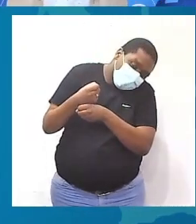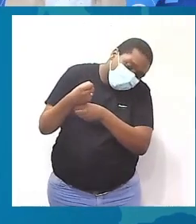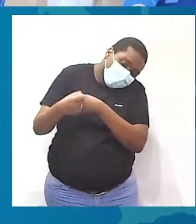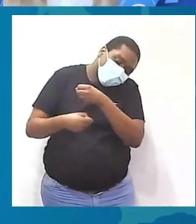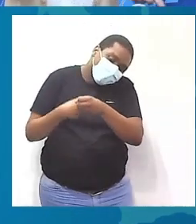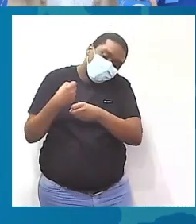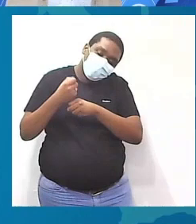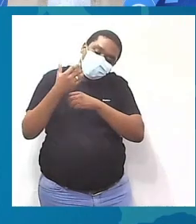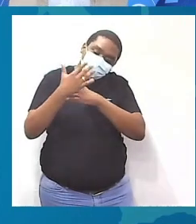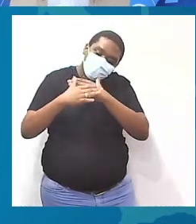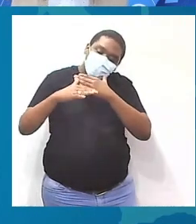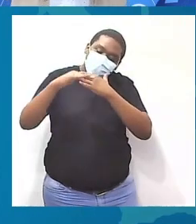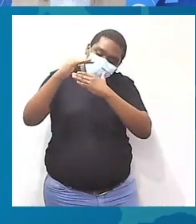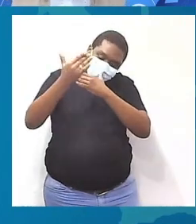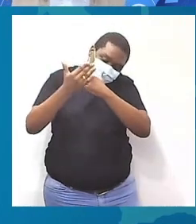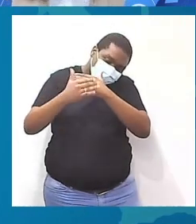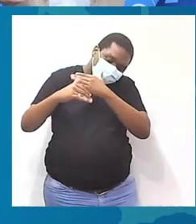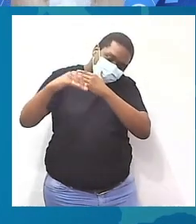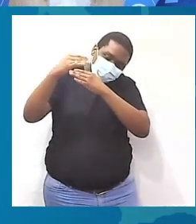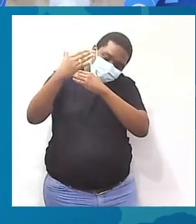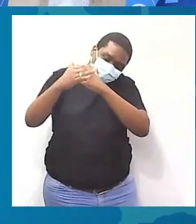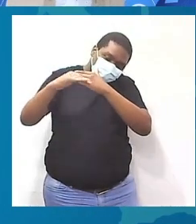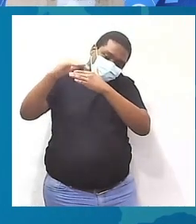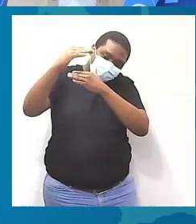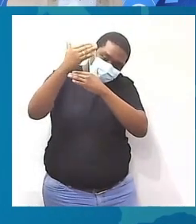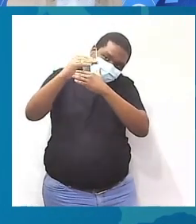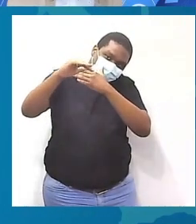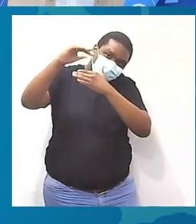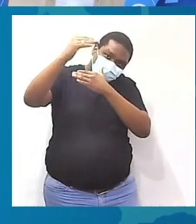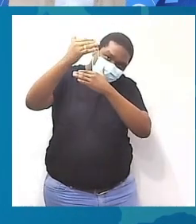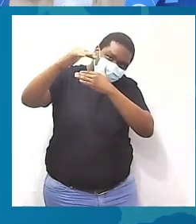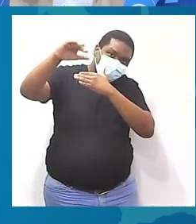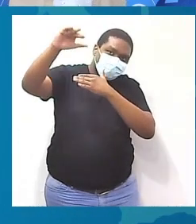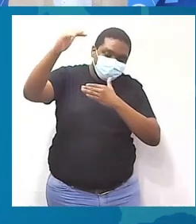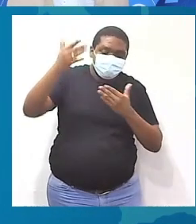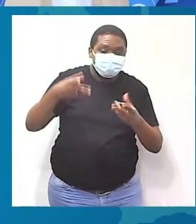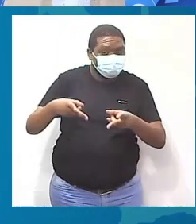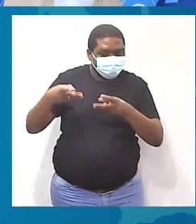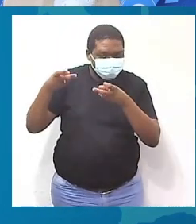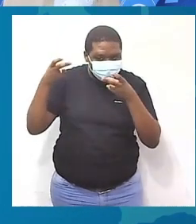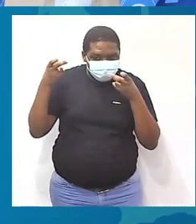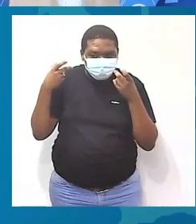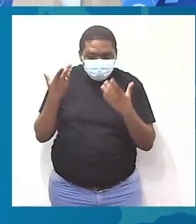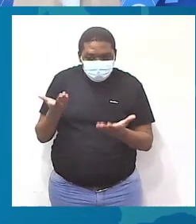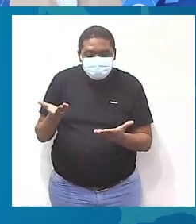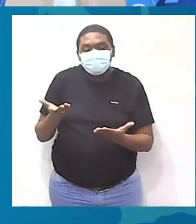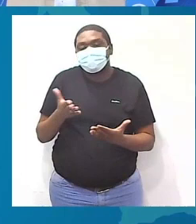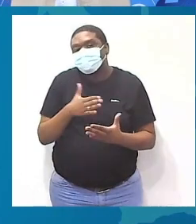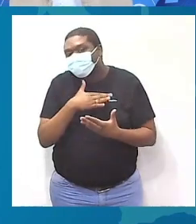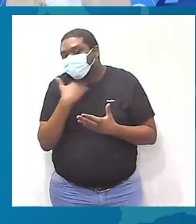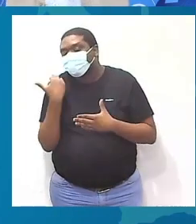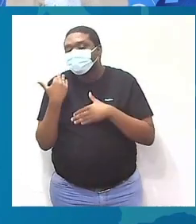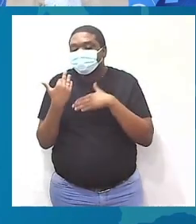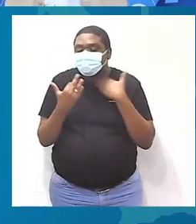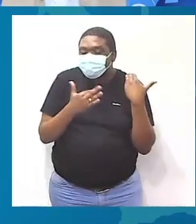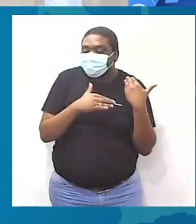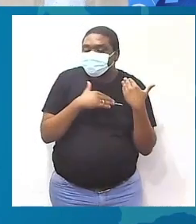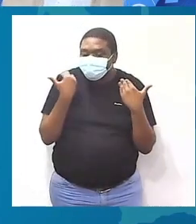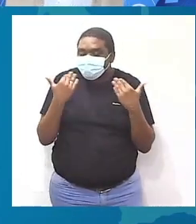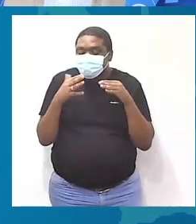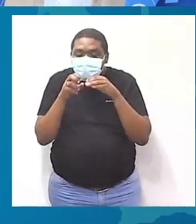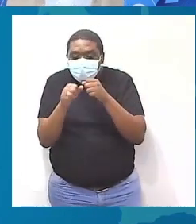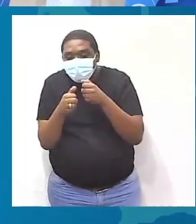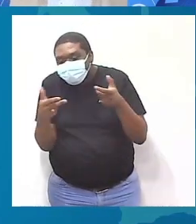camadas de bacias, que a gente chama de bacias sedimentares. Então, os corpos e os restos de animais